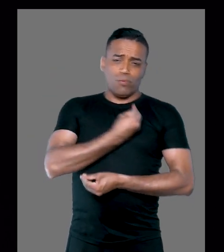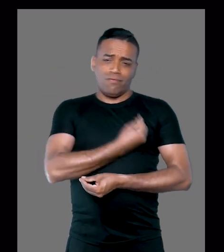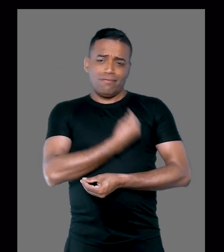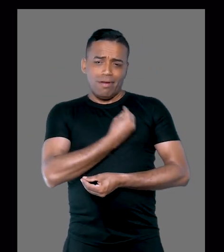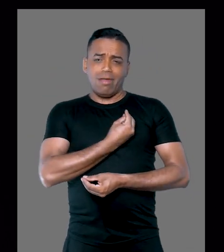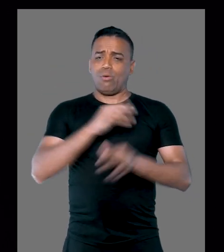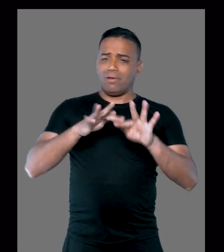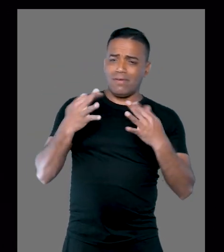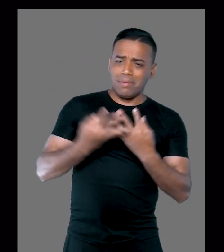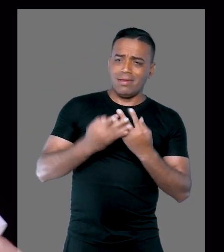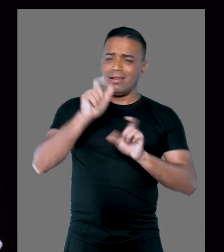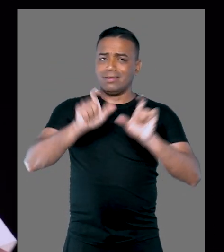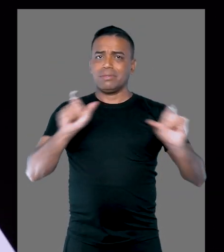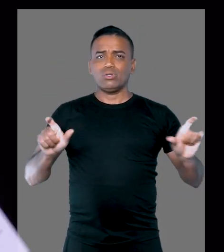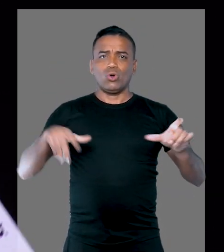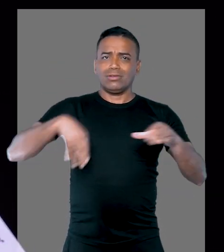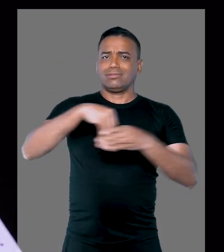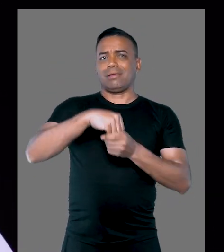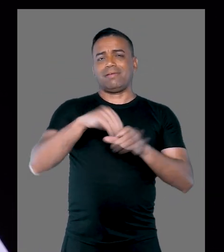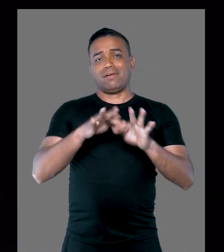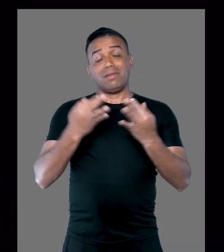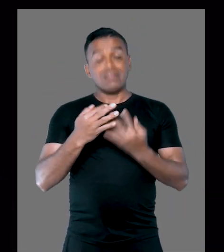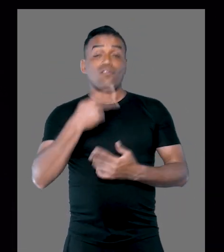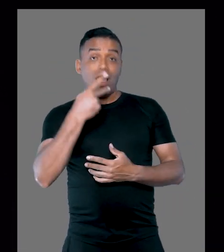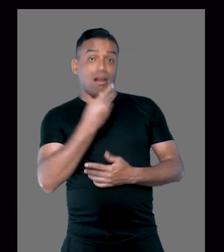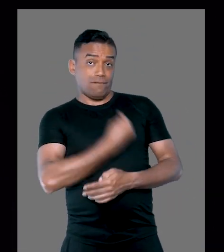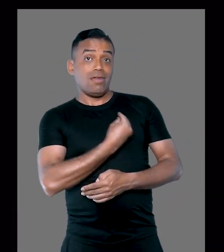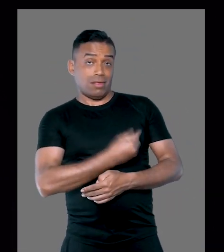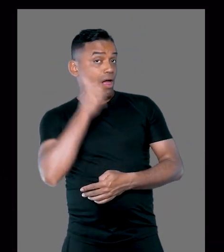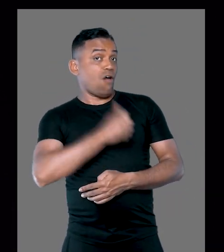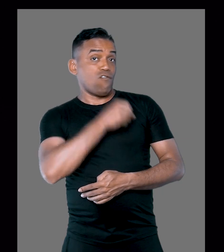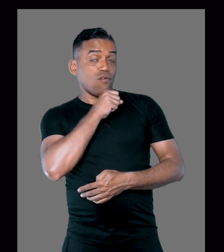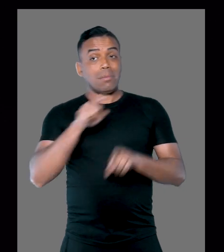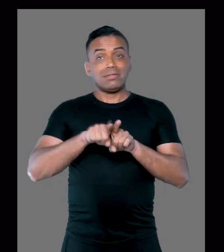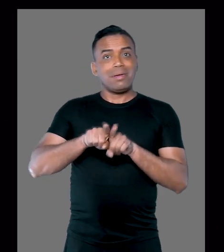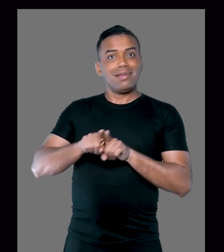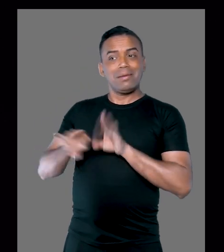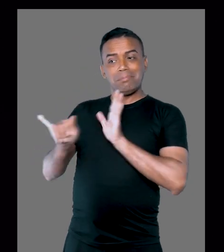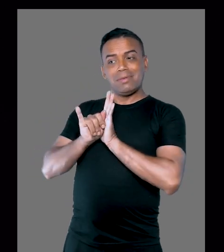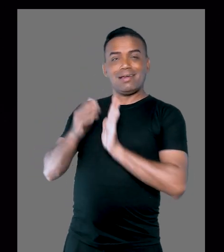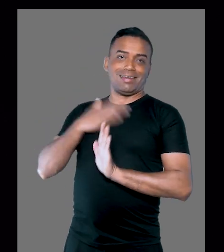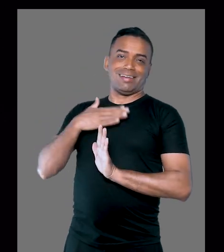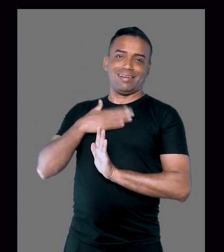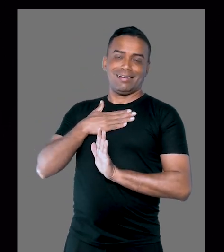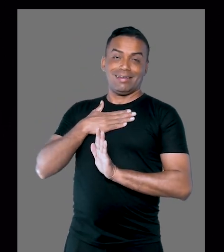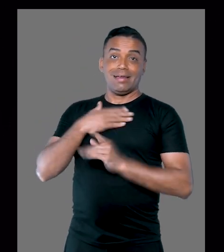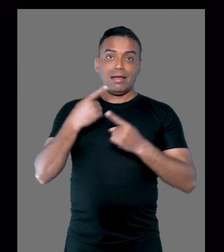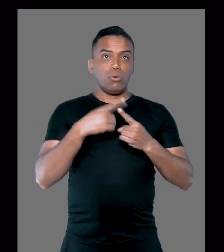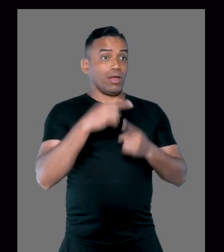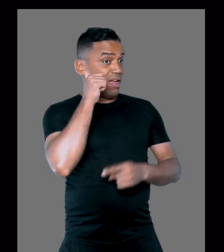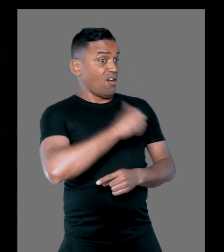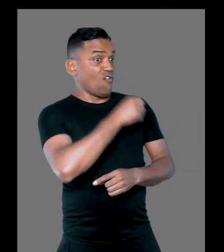antes de mim. Porque, querendo ou não, esse livro fala sobre a vida da minha avó, mas esse livro também fala de mim, porque a minha